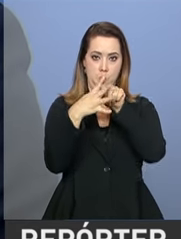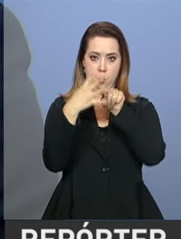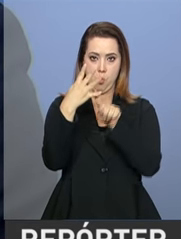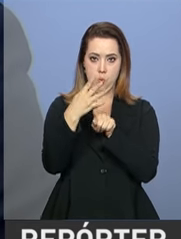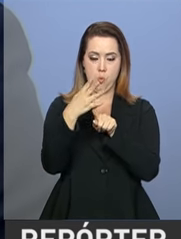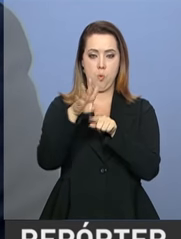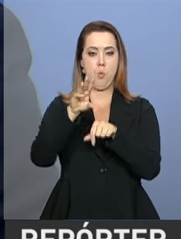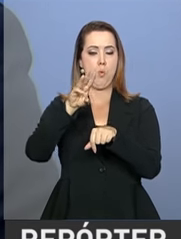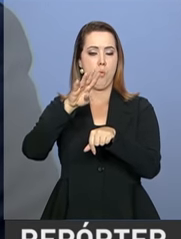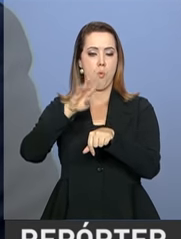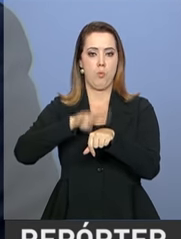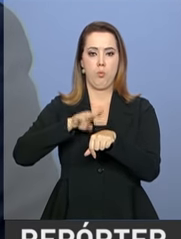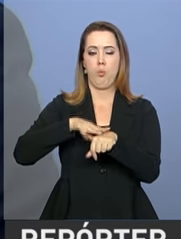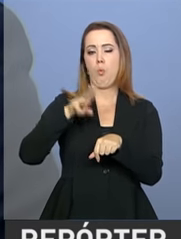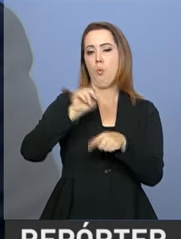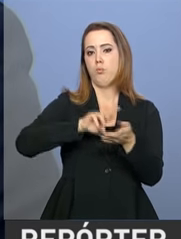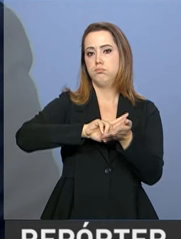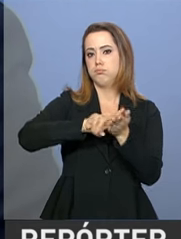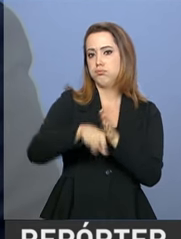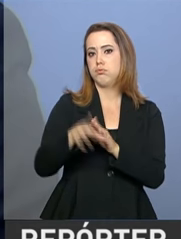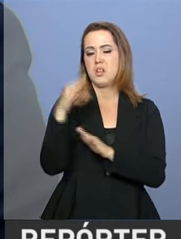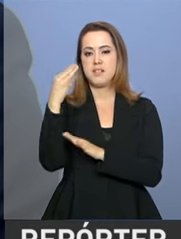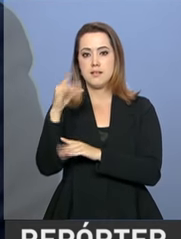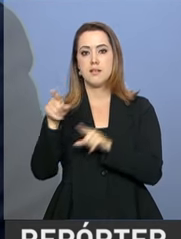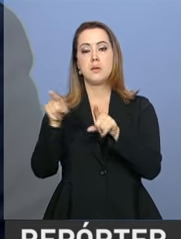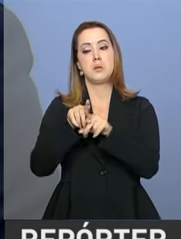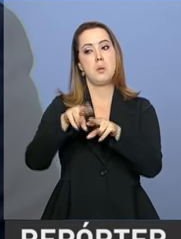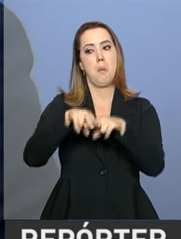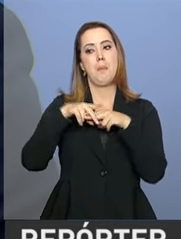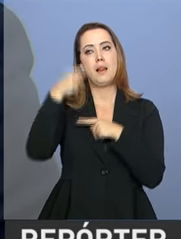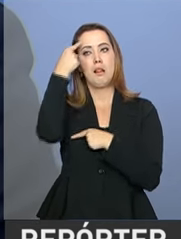fundamentais pela ideologia. Ou seja,